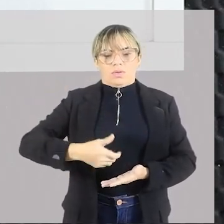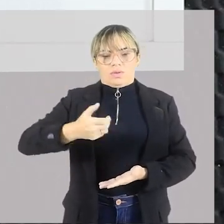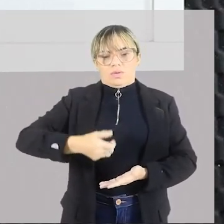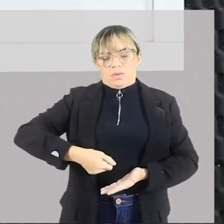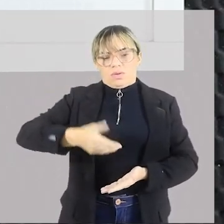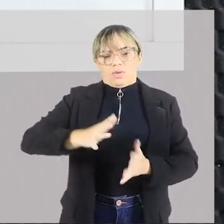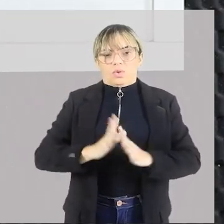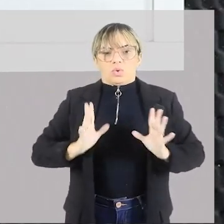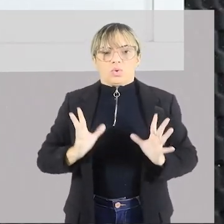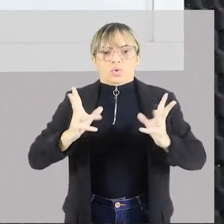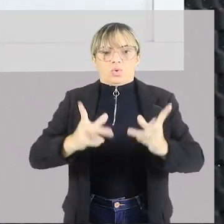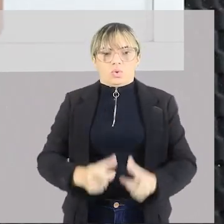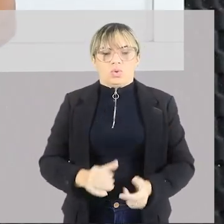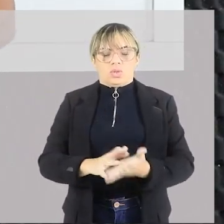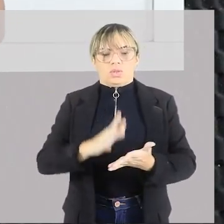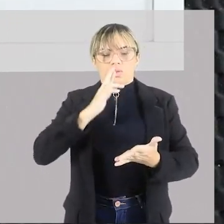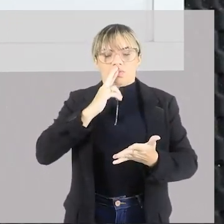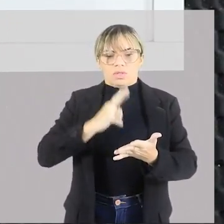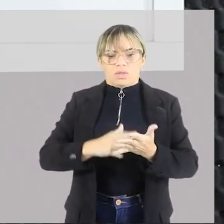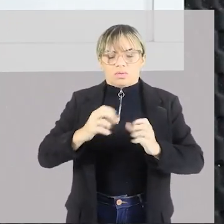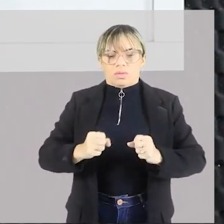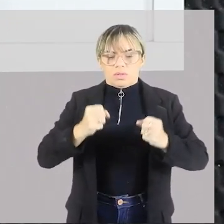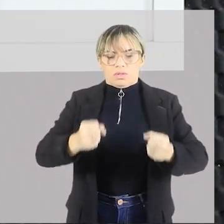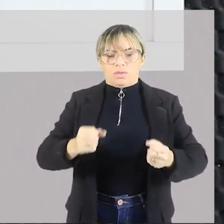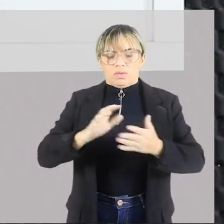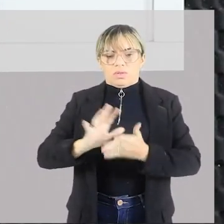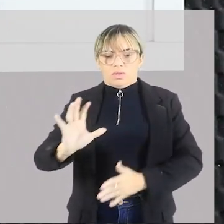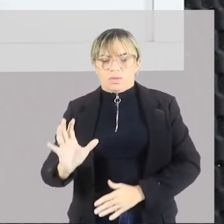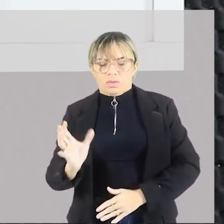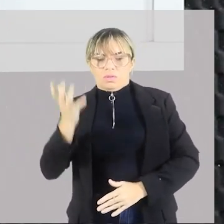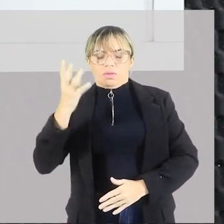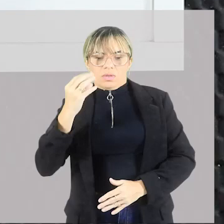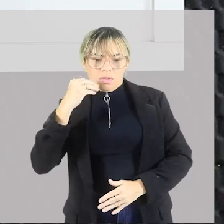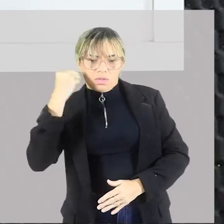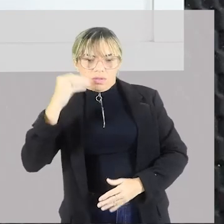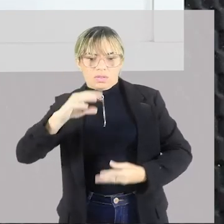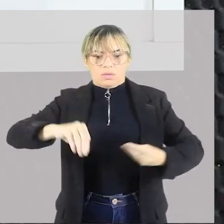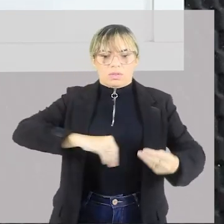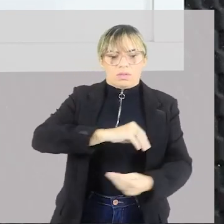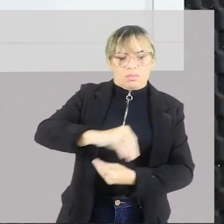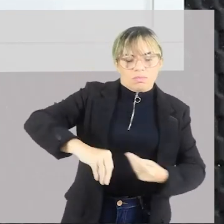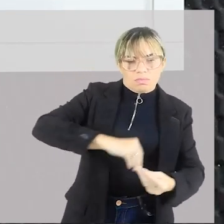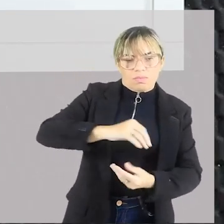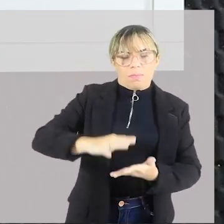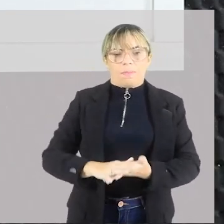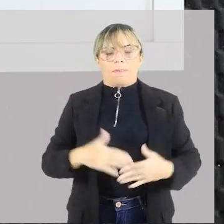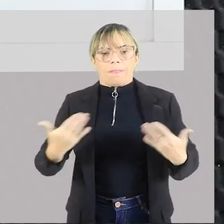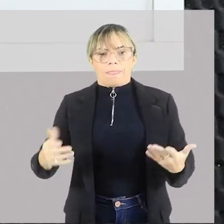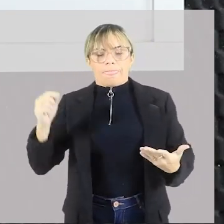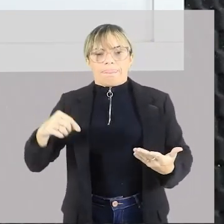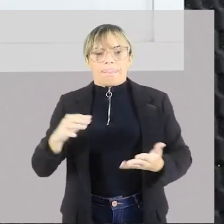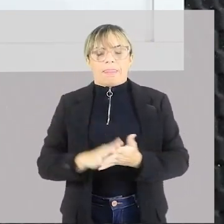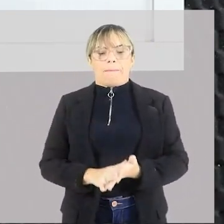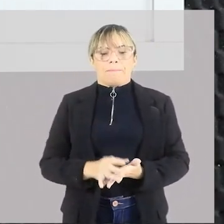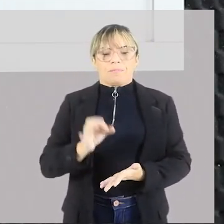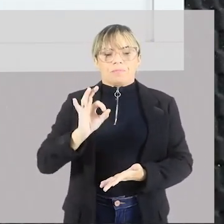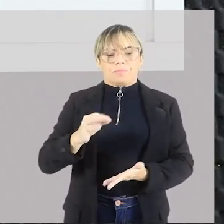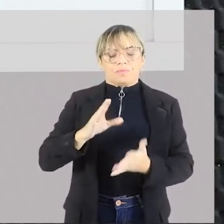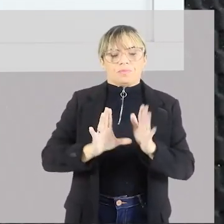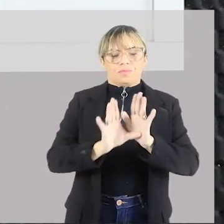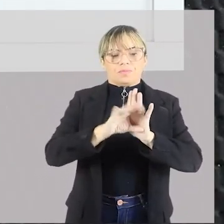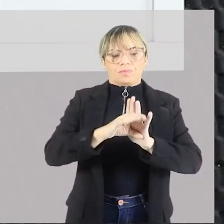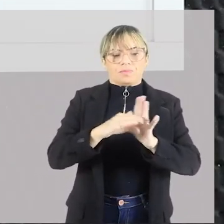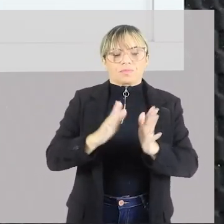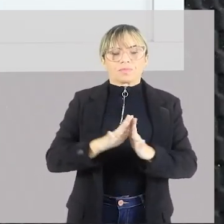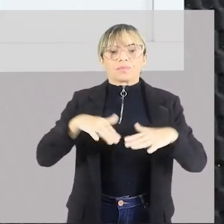todos os resultados possíveis de um determinado experimento aleatório certo esse conceito e o